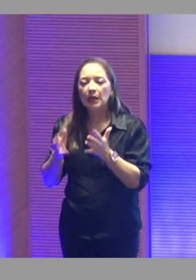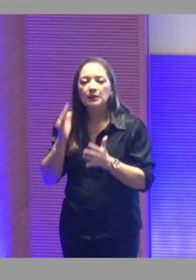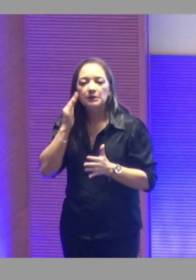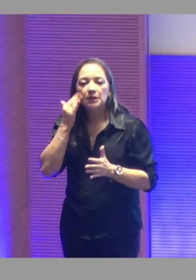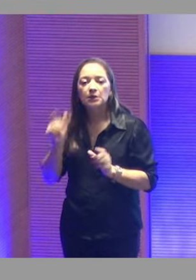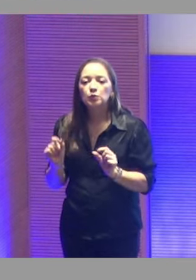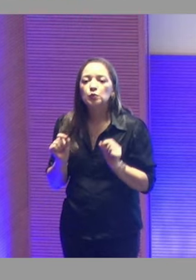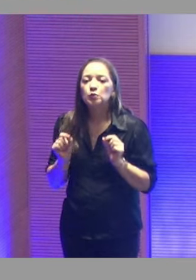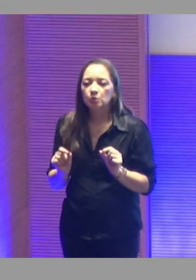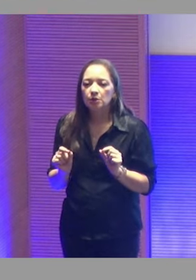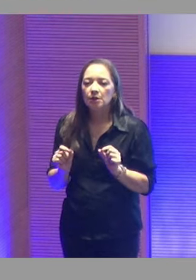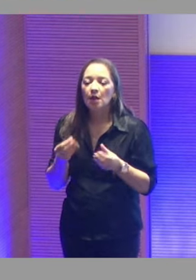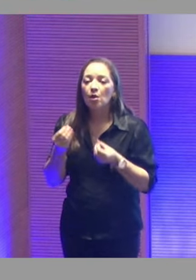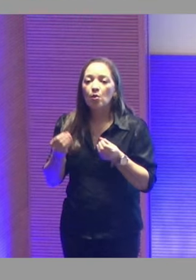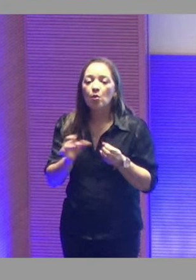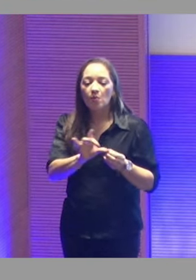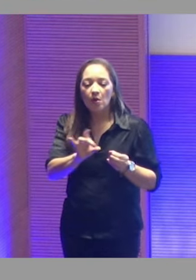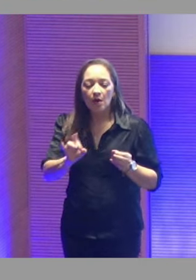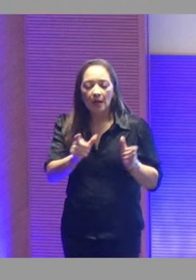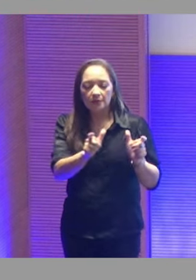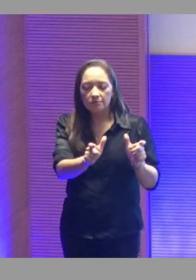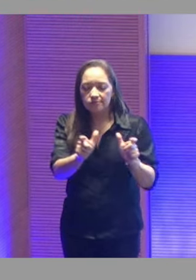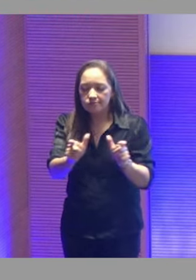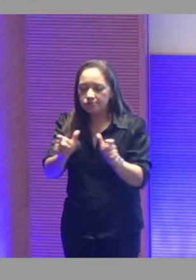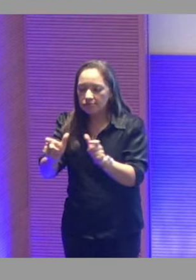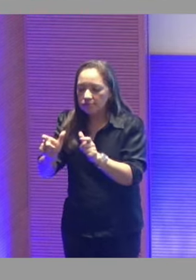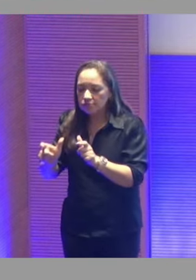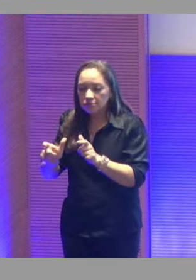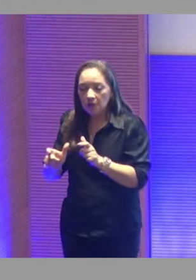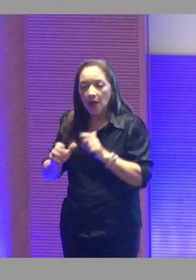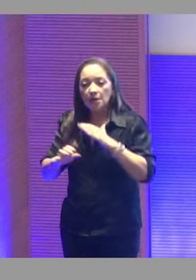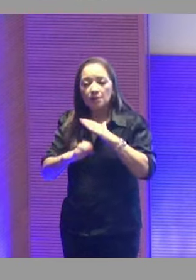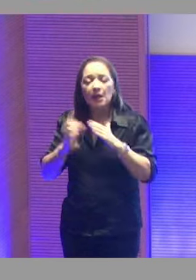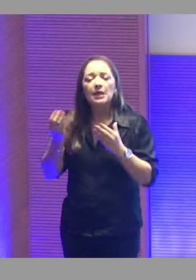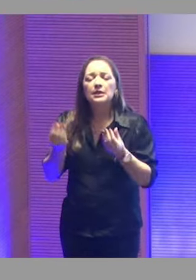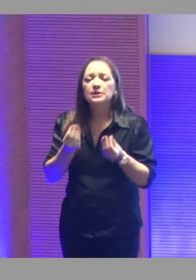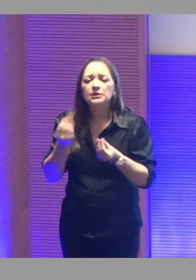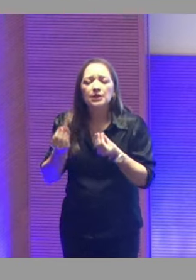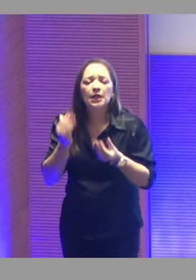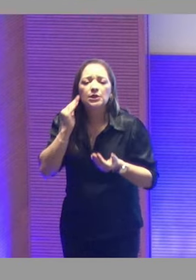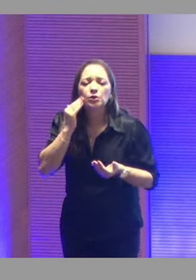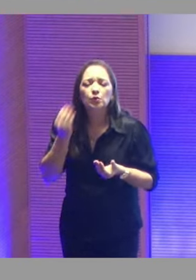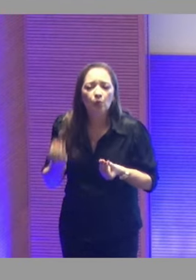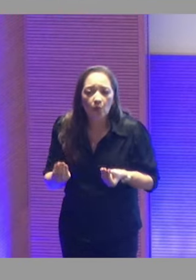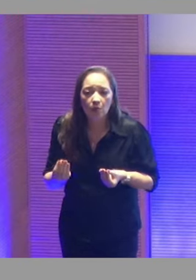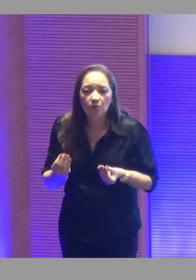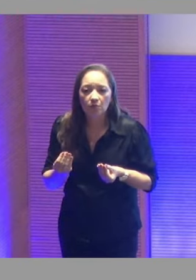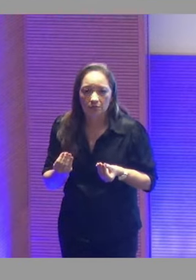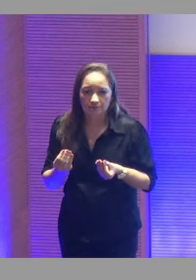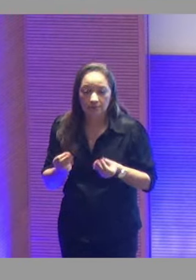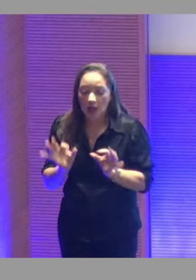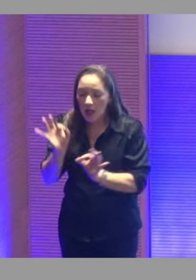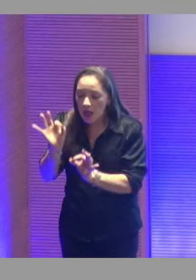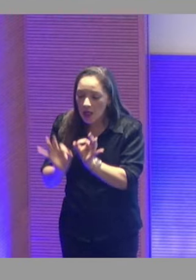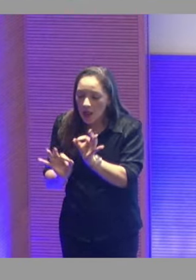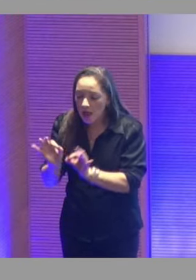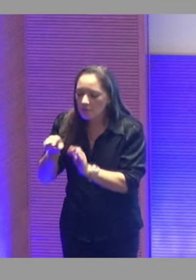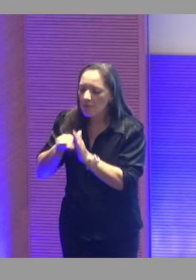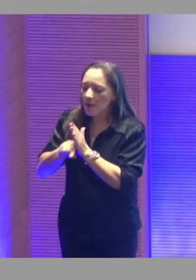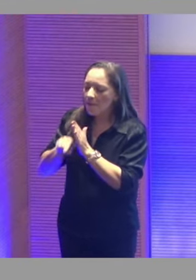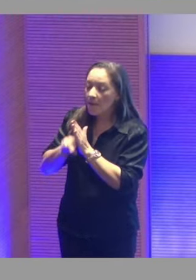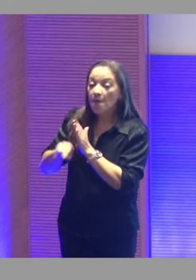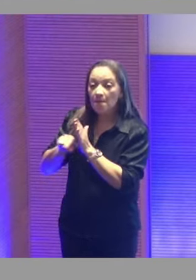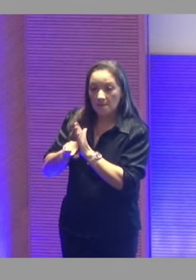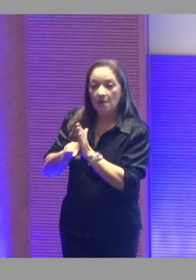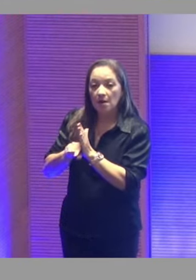setorial eh como que as organizações entendem que é essa questão de elaborar e publicar o inventário Então a gente tem ali eh mais